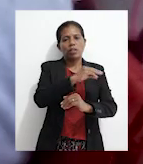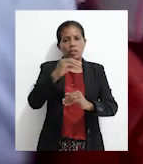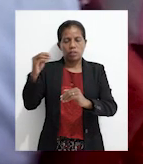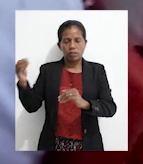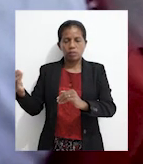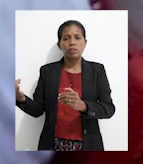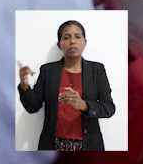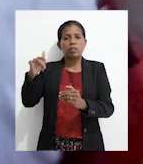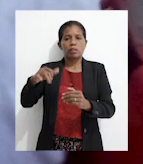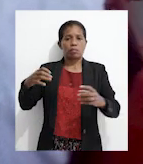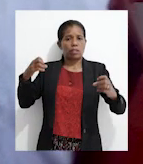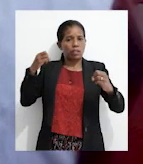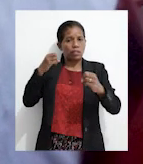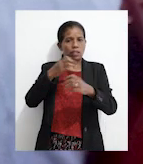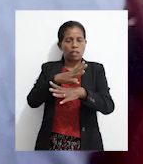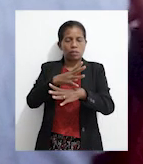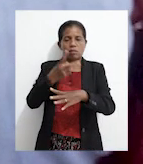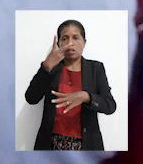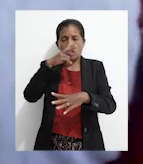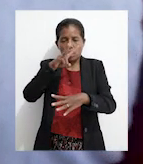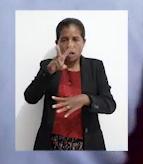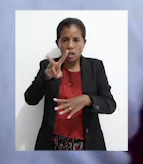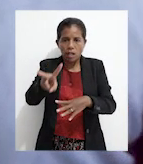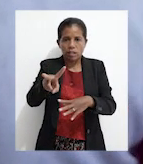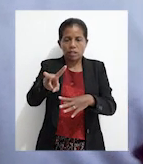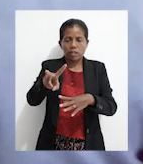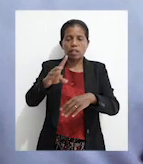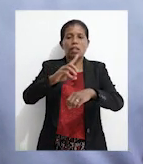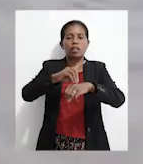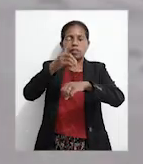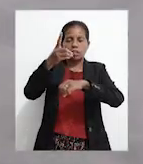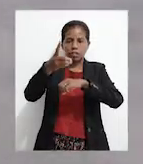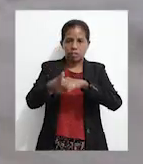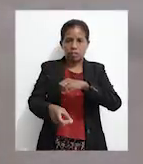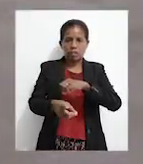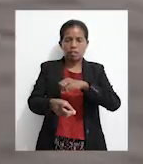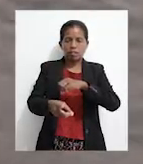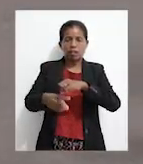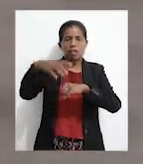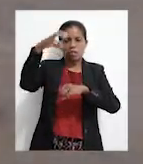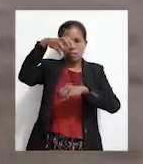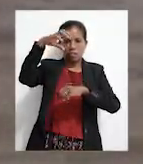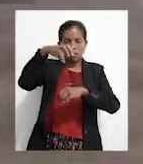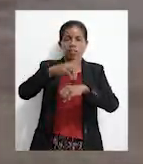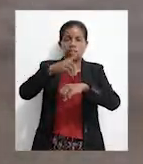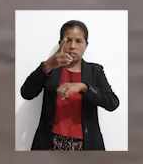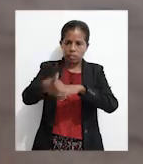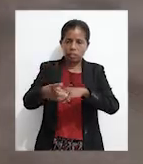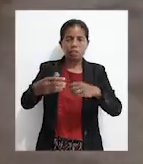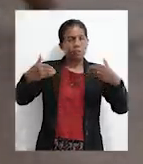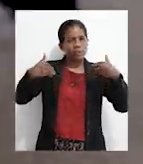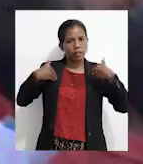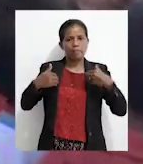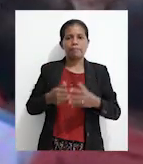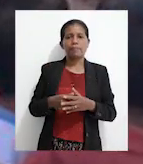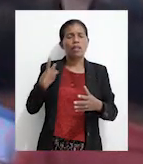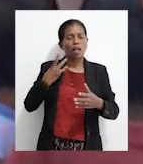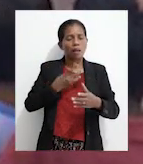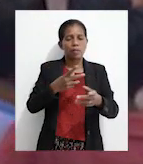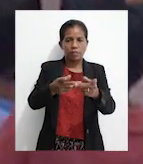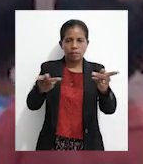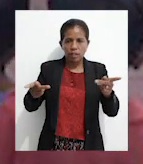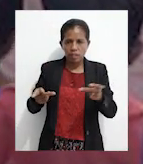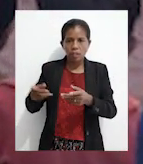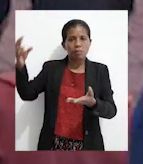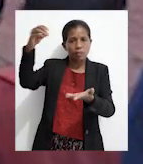Nebemaka, trauma, também assiste diretamente acontecimento inundação Nebemakiha. A minha fofata, a minha acumula